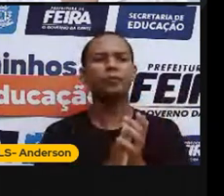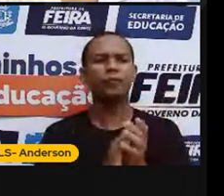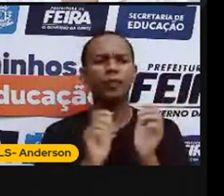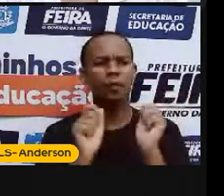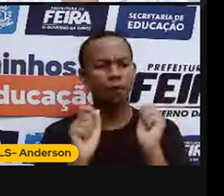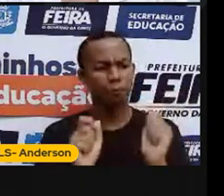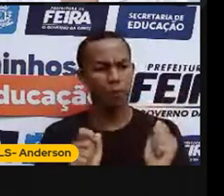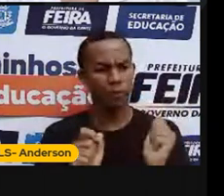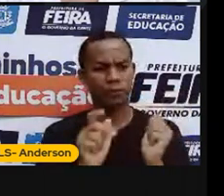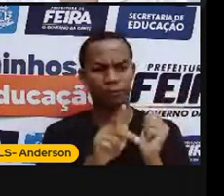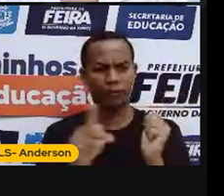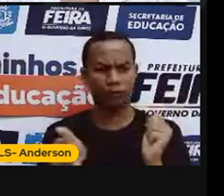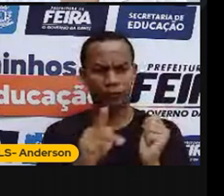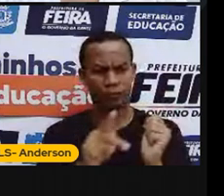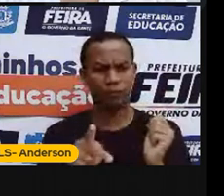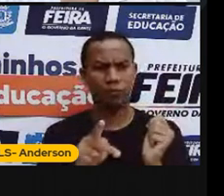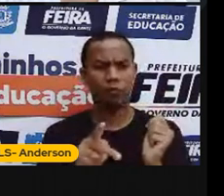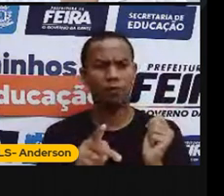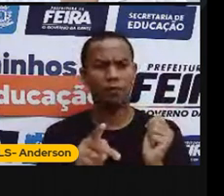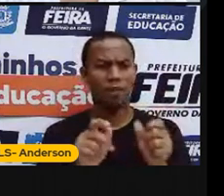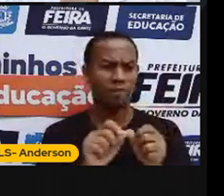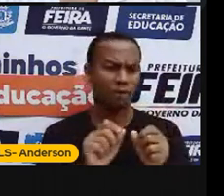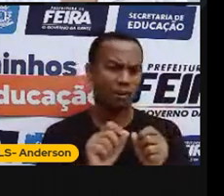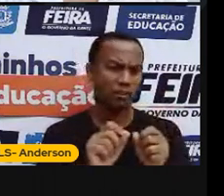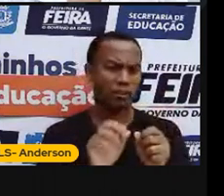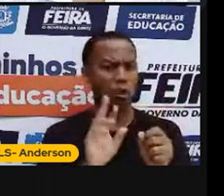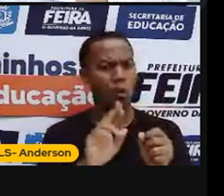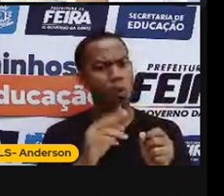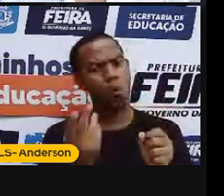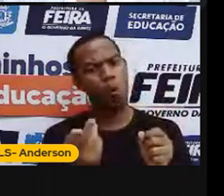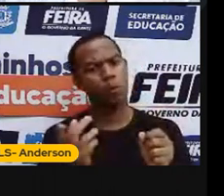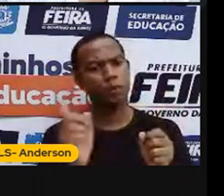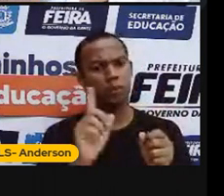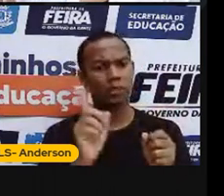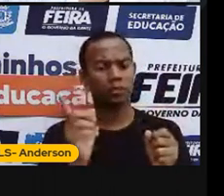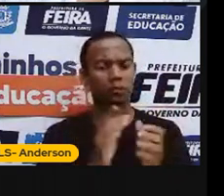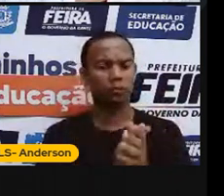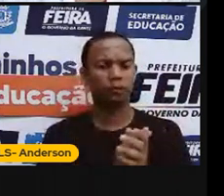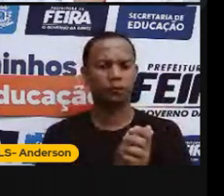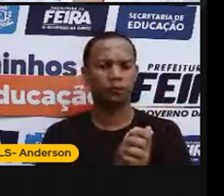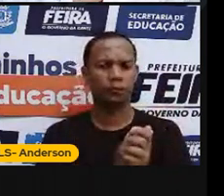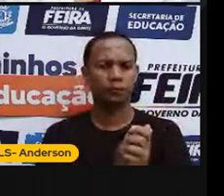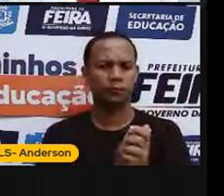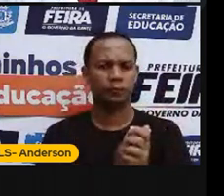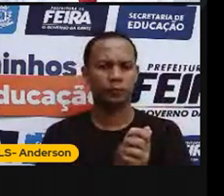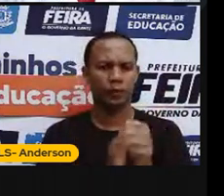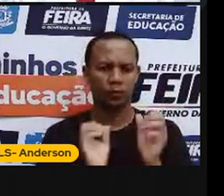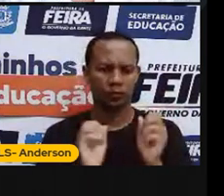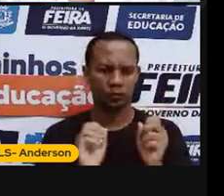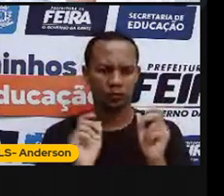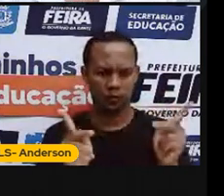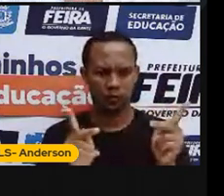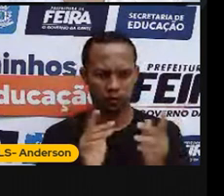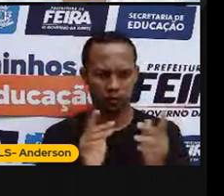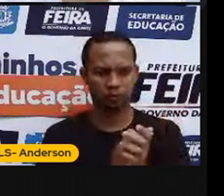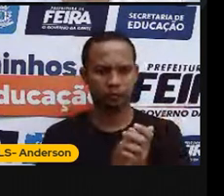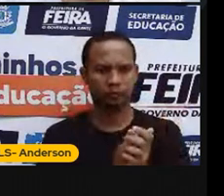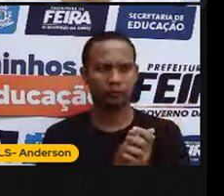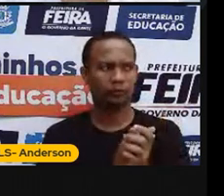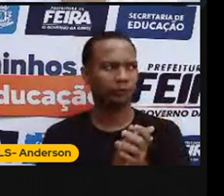ser utilizada pelo seu professor ou não, tá? Ela é uma sugestão, certo? Então, vamos